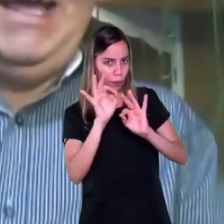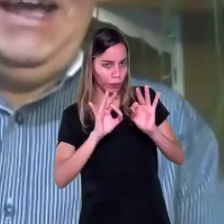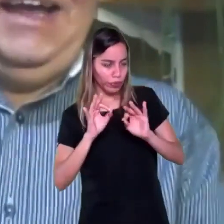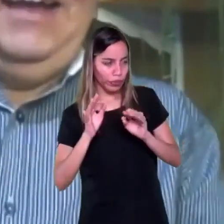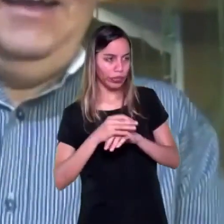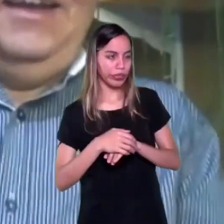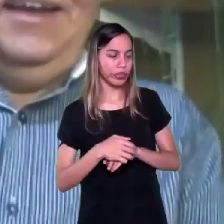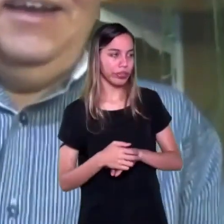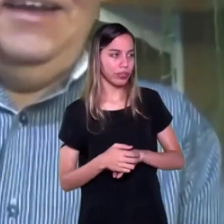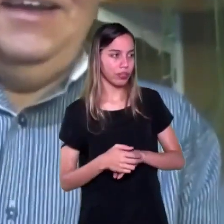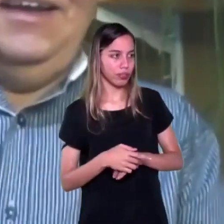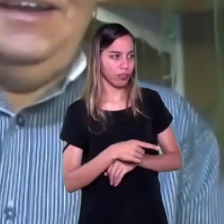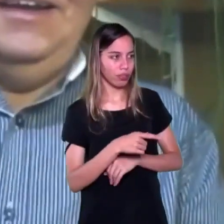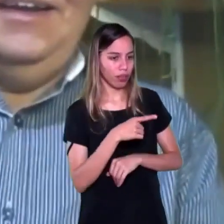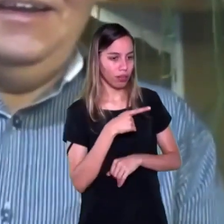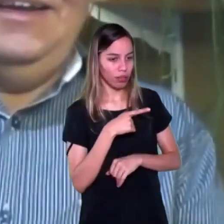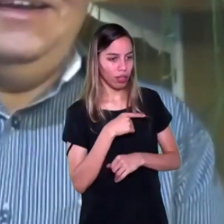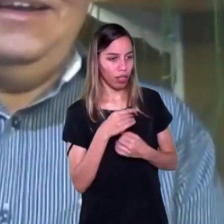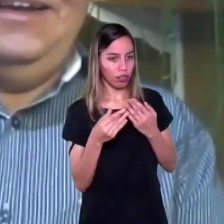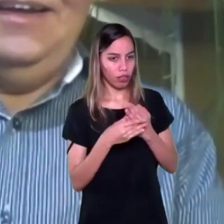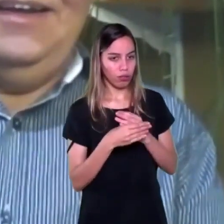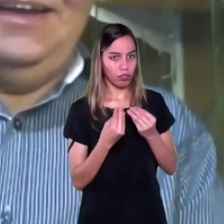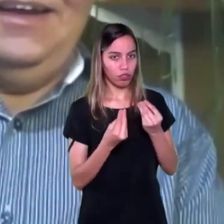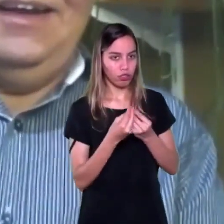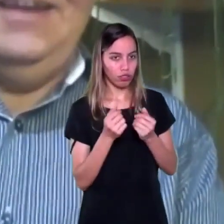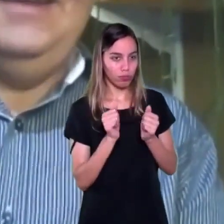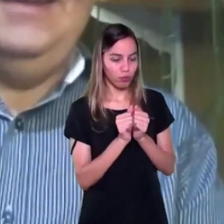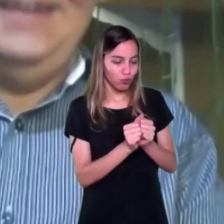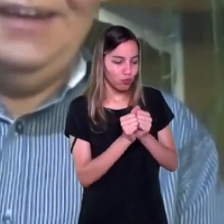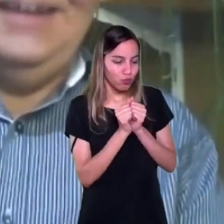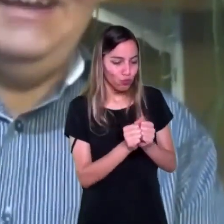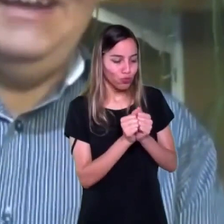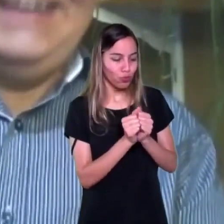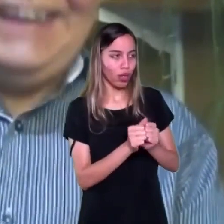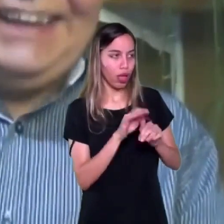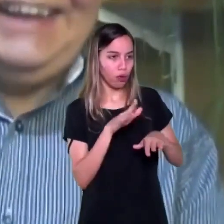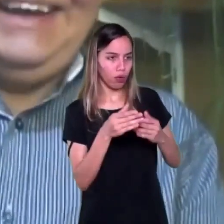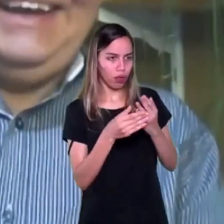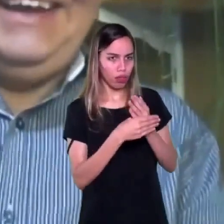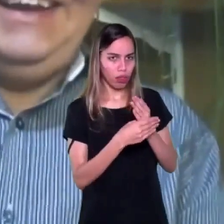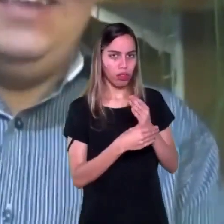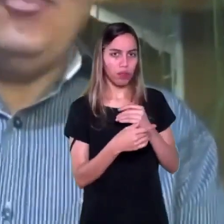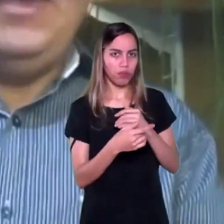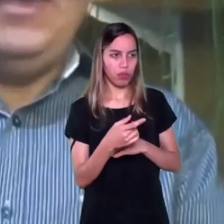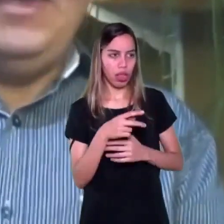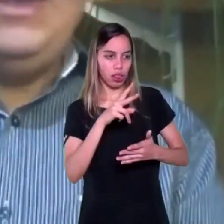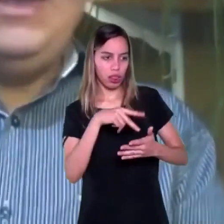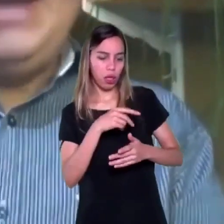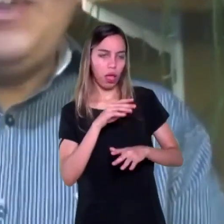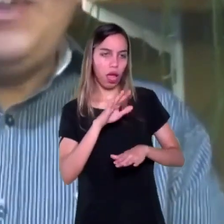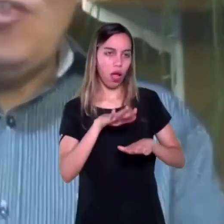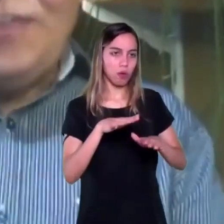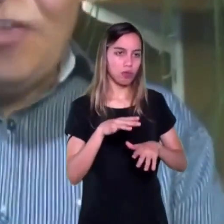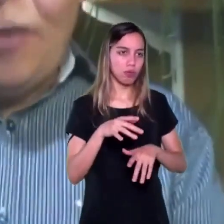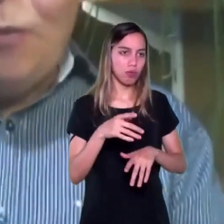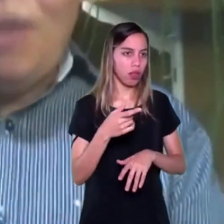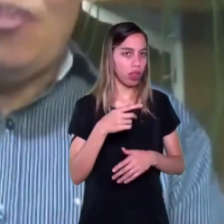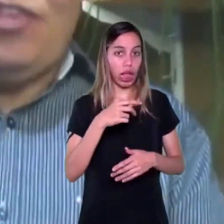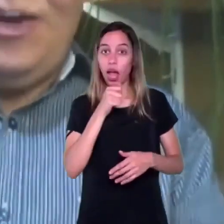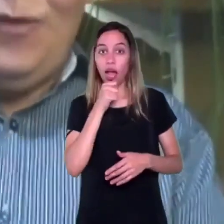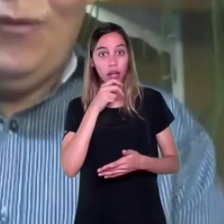tem eles como companhia mesmo, tem uns que já leu, tem uns que não leu, outros que quer reler, uns que não dá para ninguém, o que é interessante